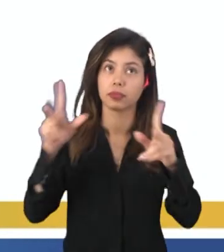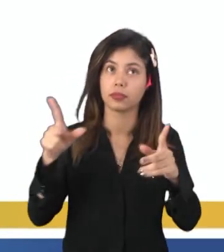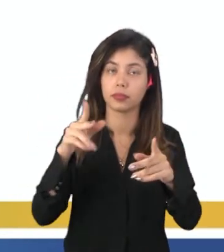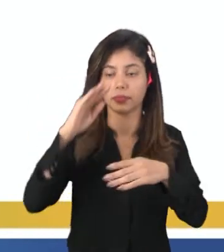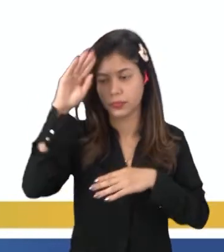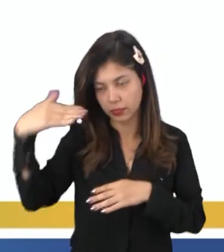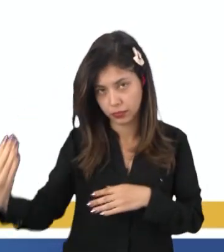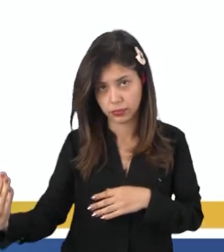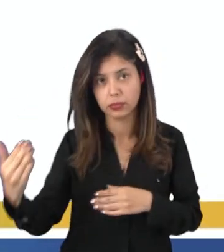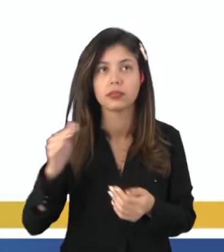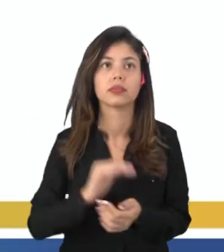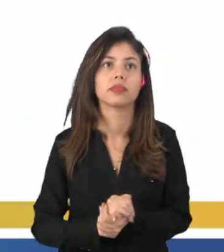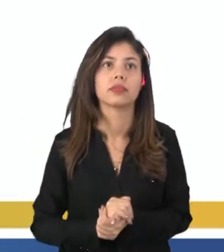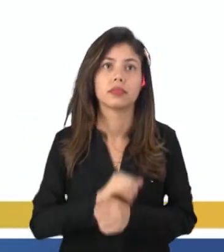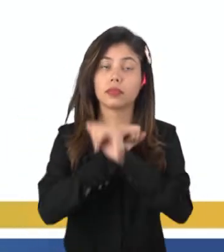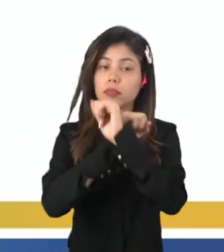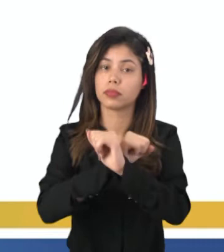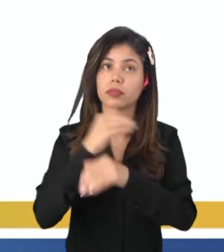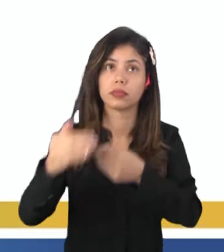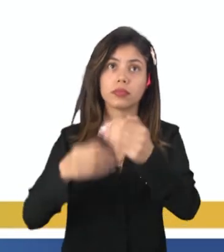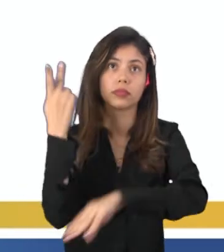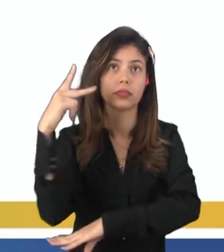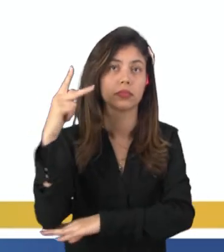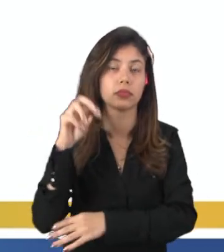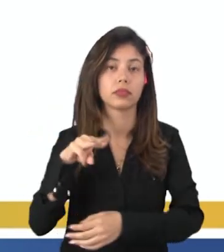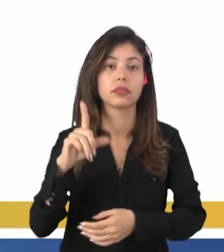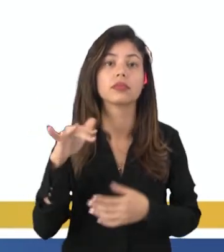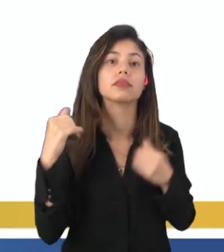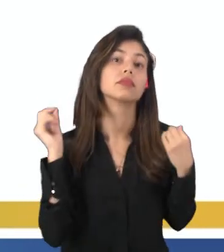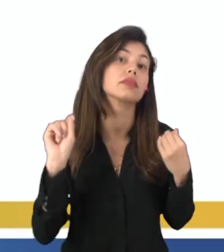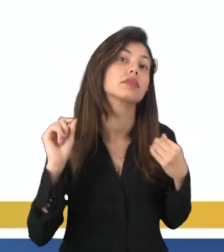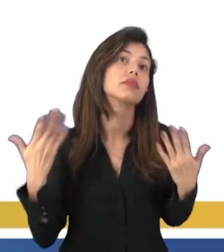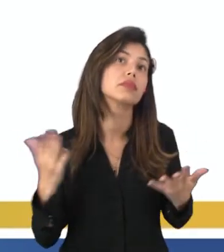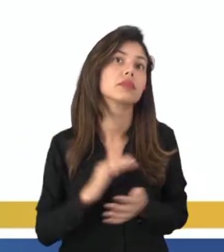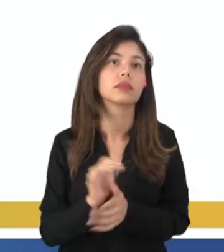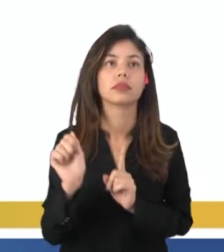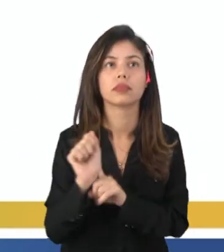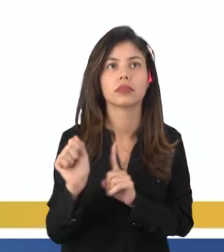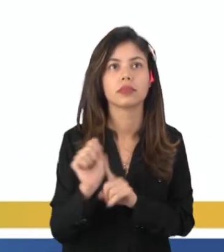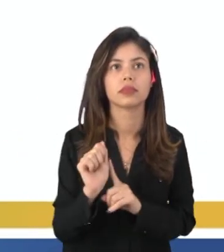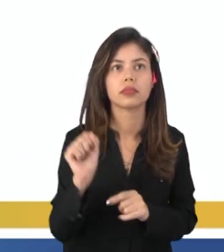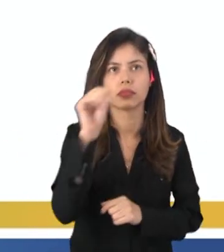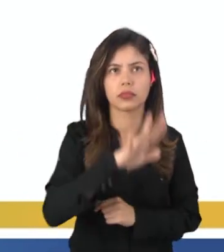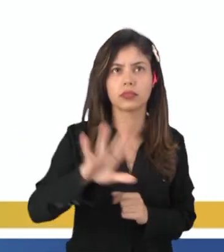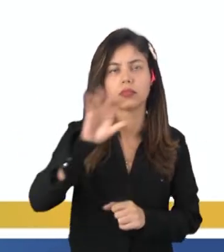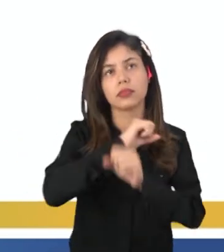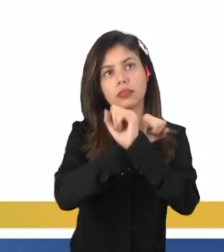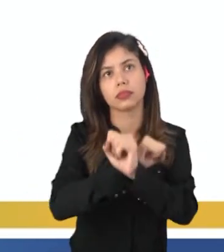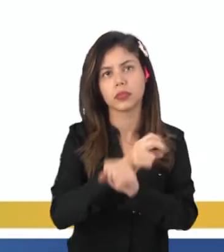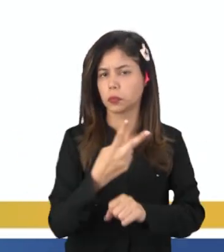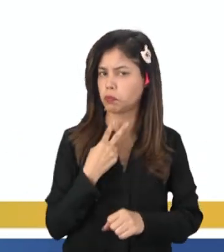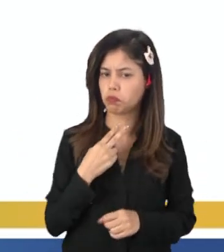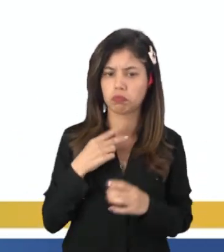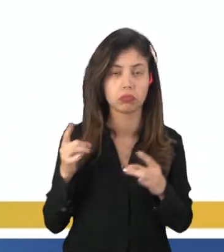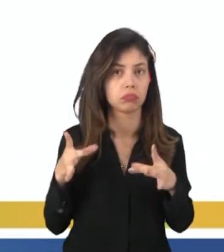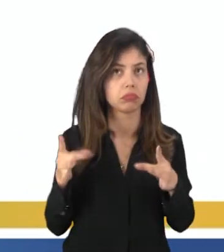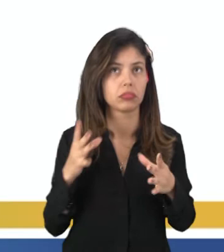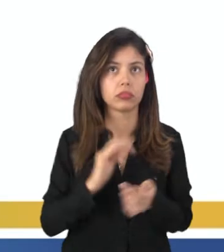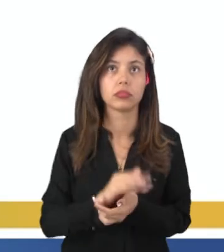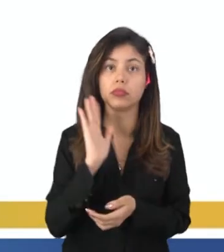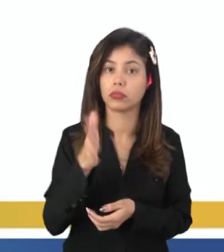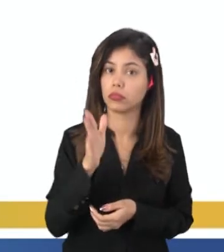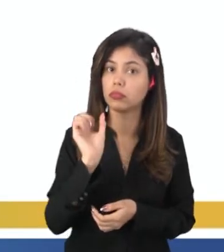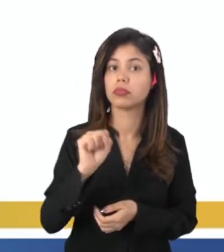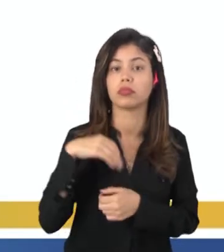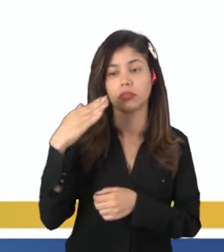o servo do escravo durante o período medieval era que, letra A, em geral os escravos não podiam ser vendidos, já os servos